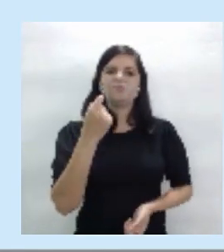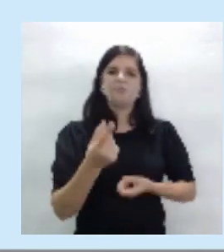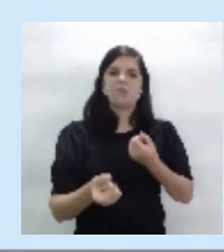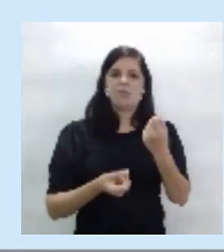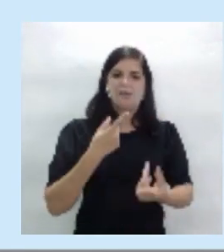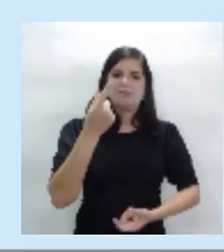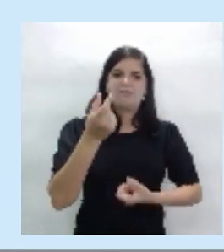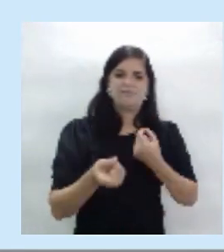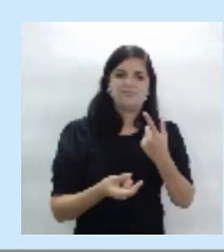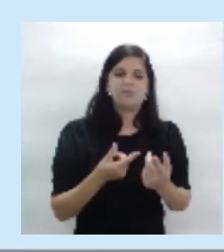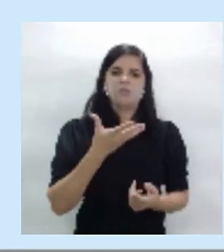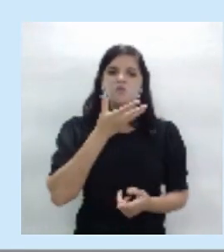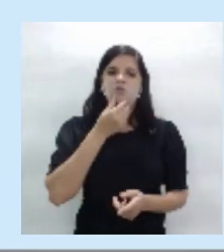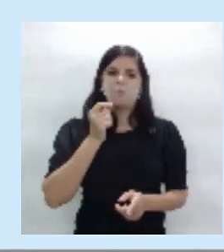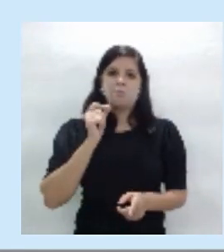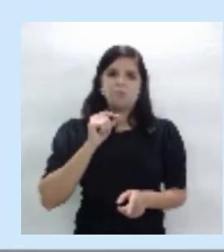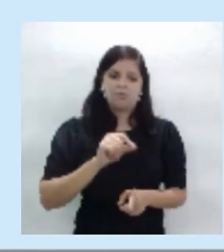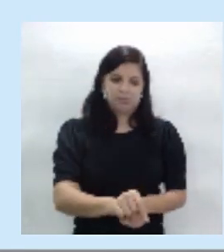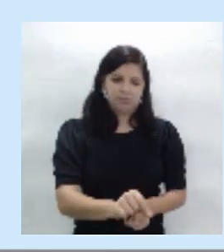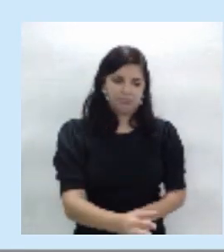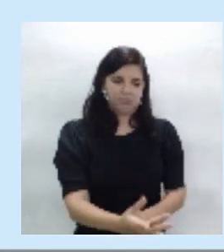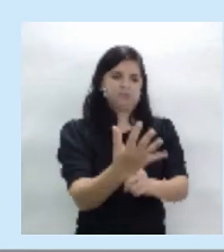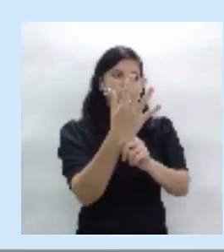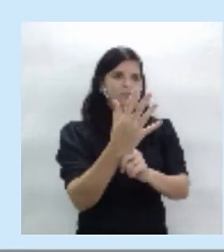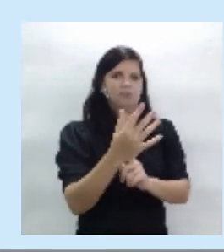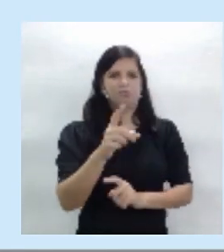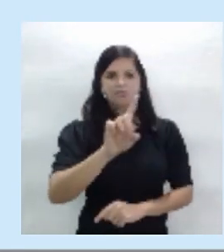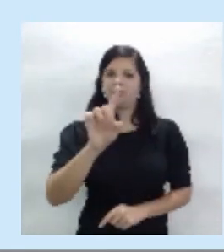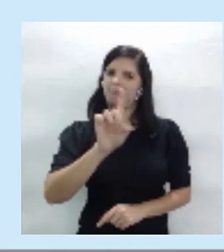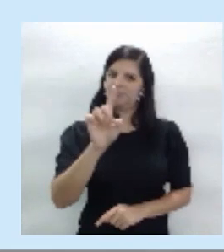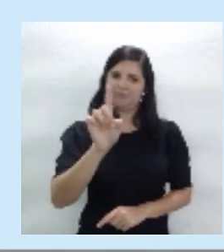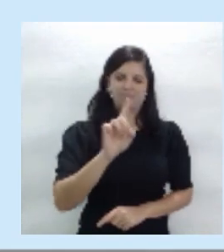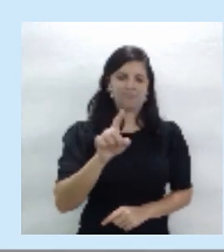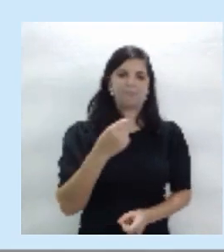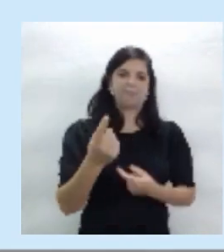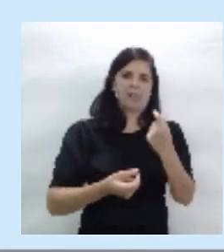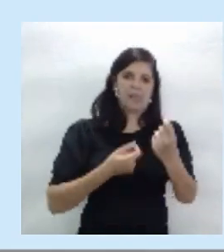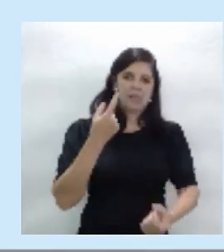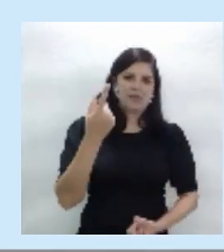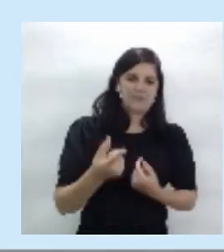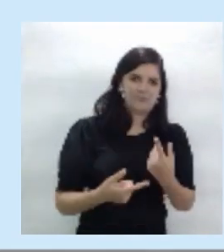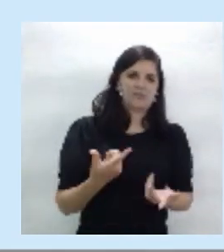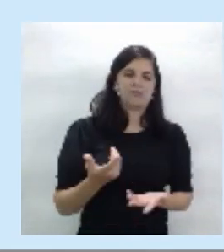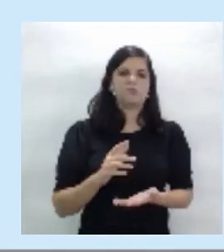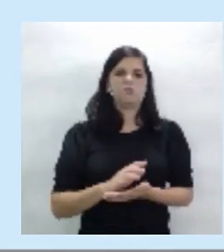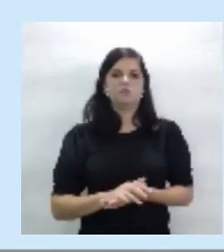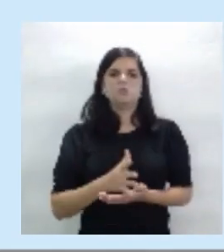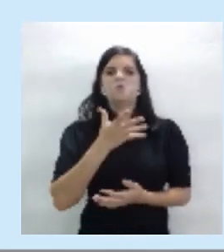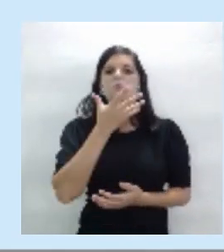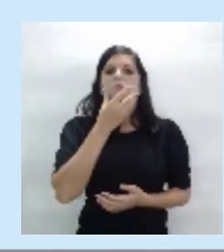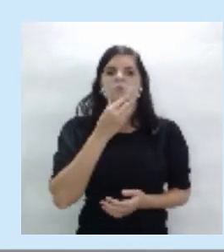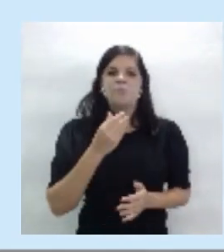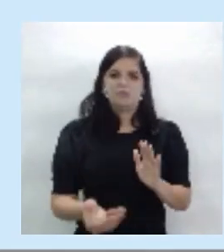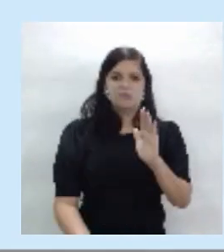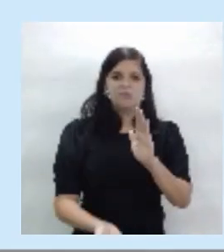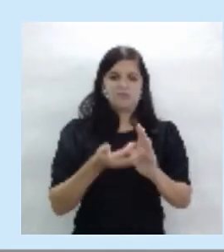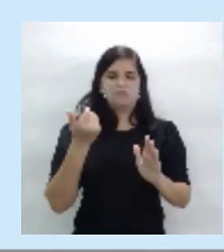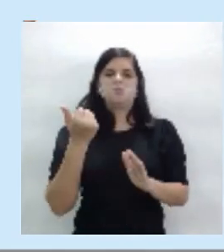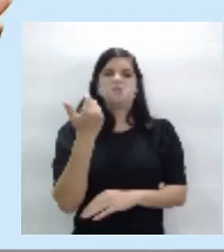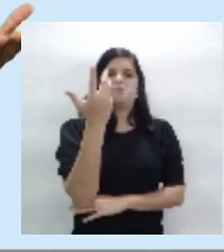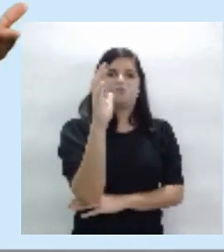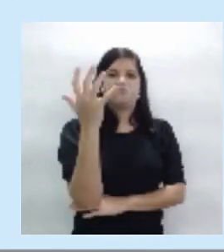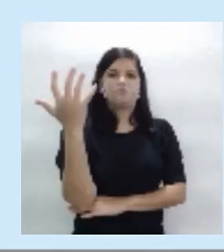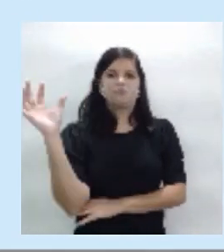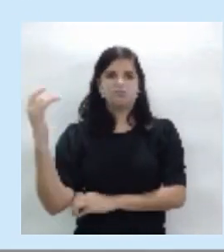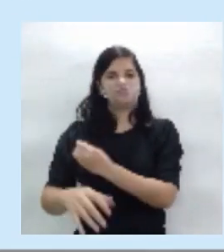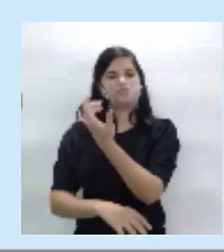o homem que vai lá e taca fogo na floresta, tá? Muitas vezes, quando o homem ele tira uma cobertura vegetal de